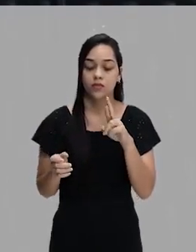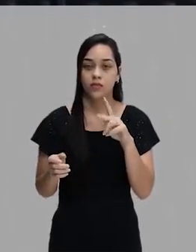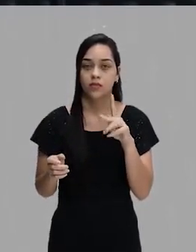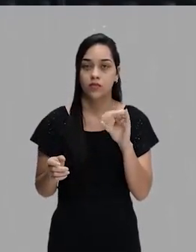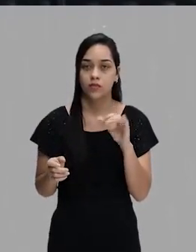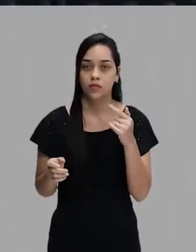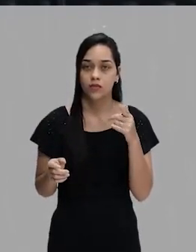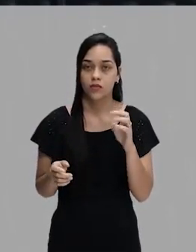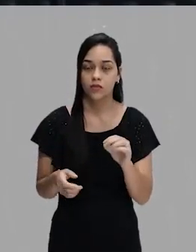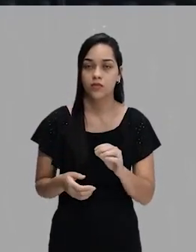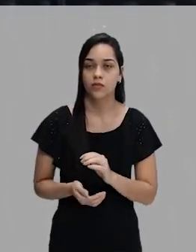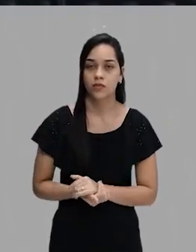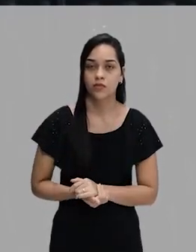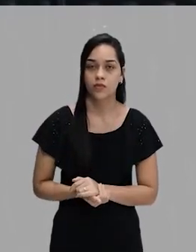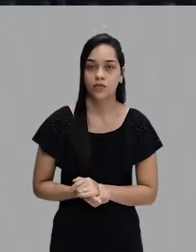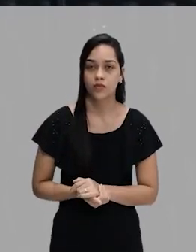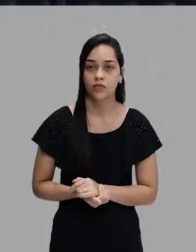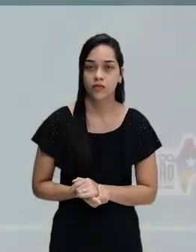bom?